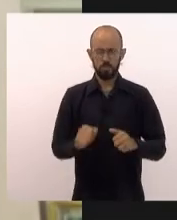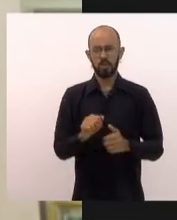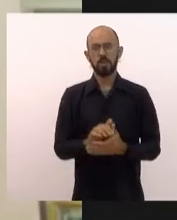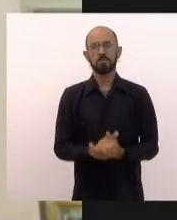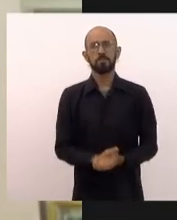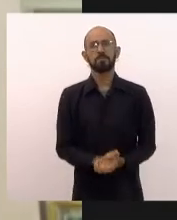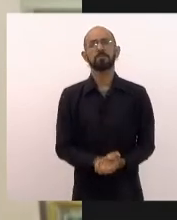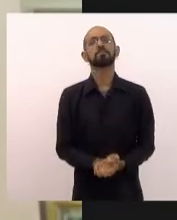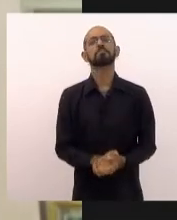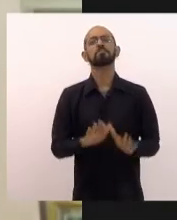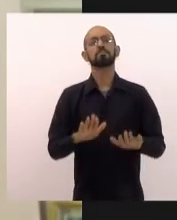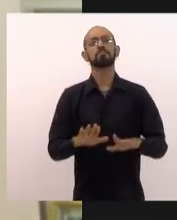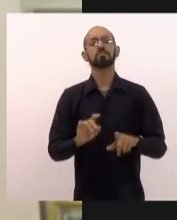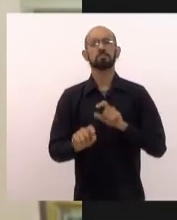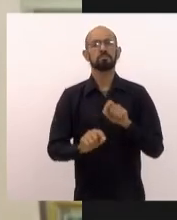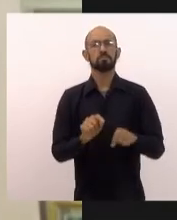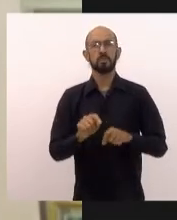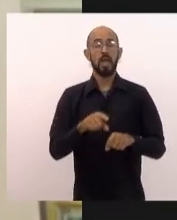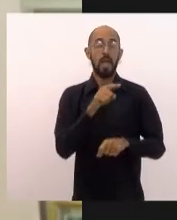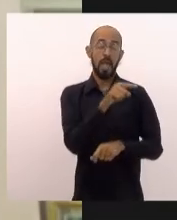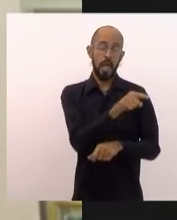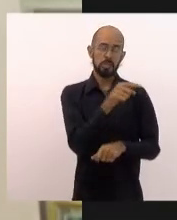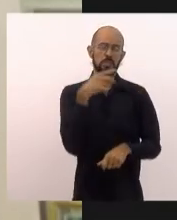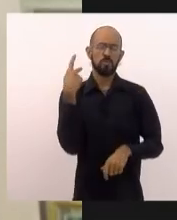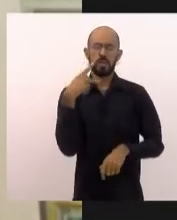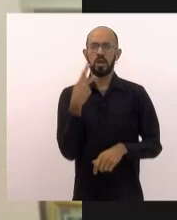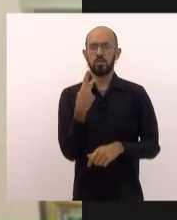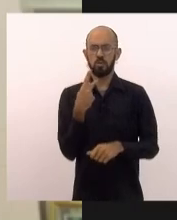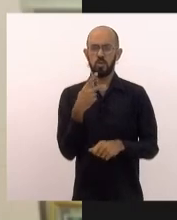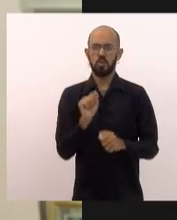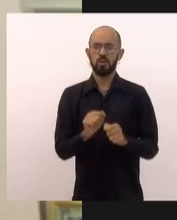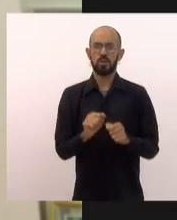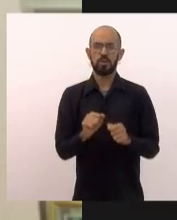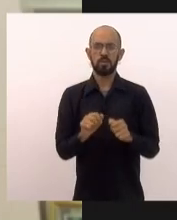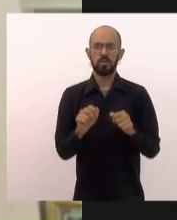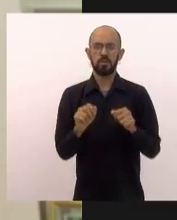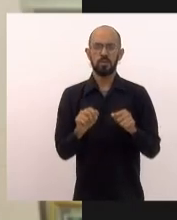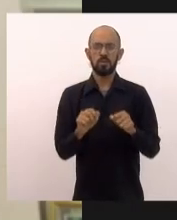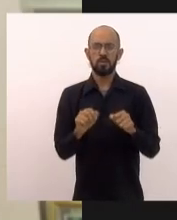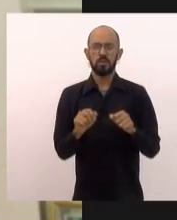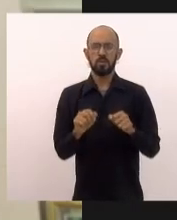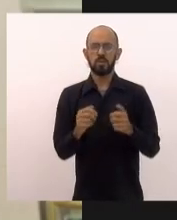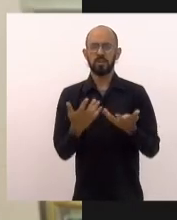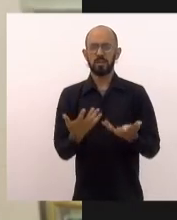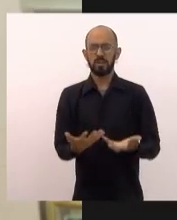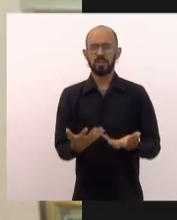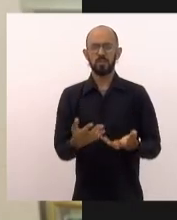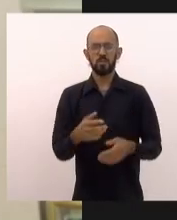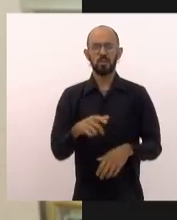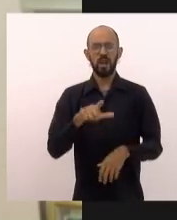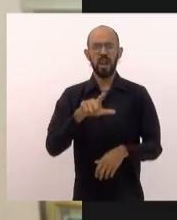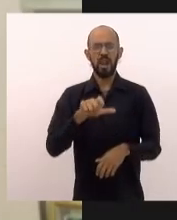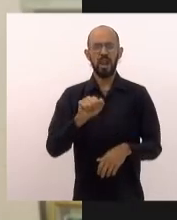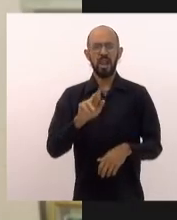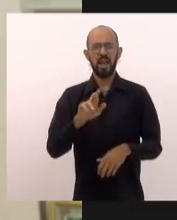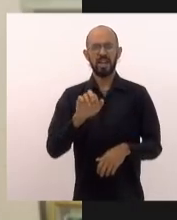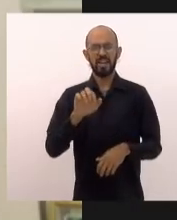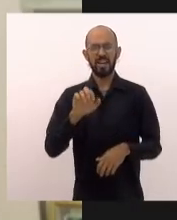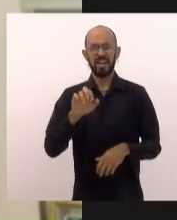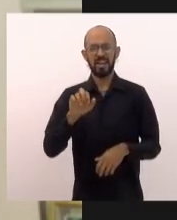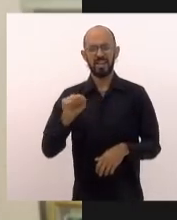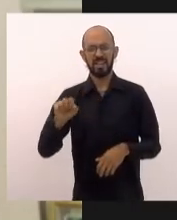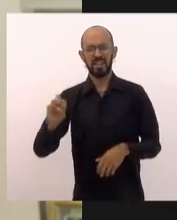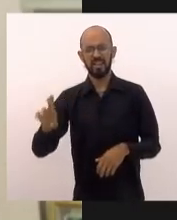Estado. Porém, essa vereadora, querendo lacrar, como sempre, com as suas pautas repugnantes,